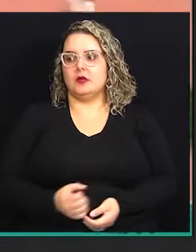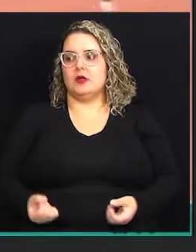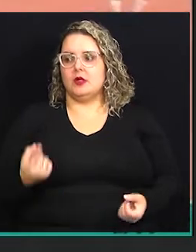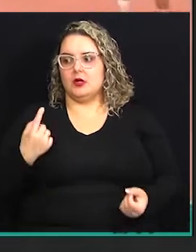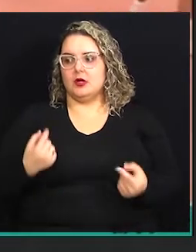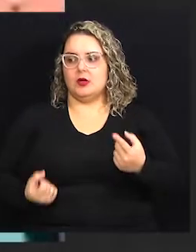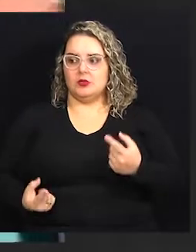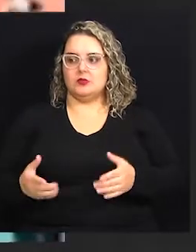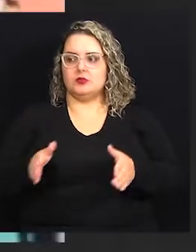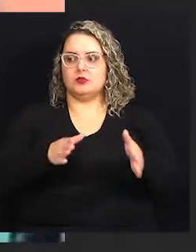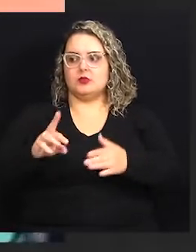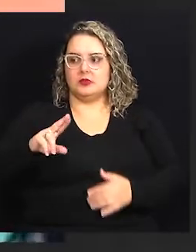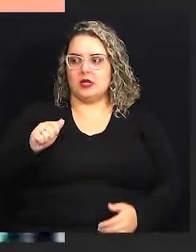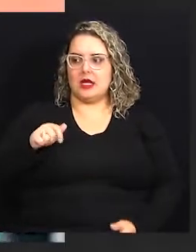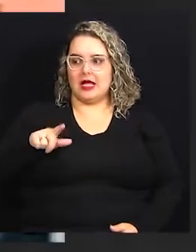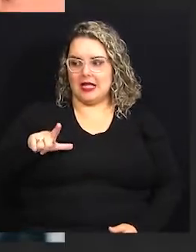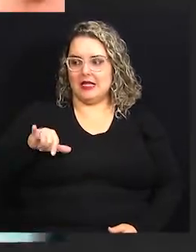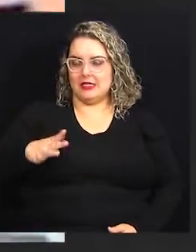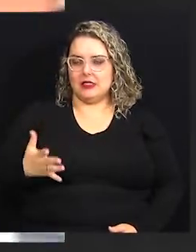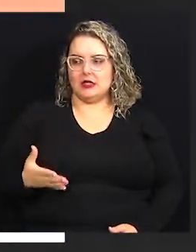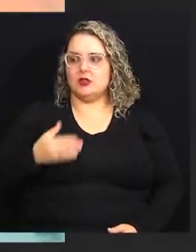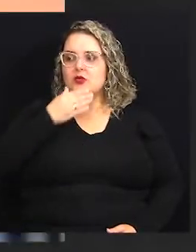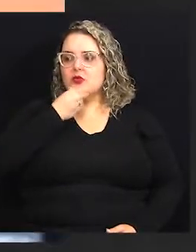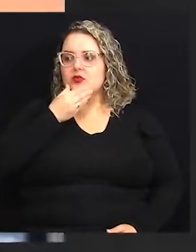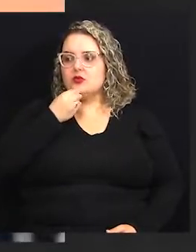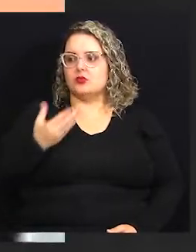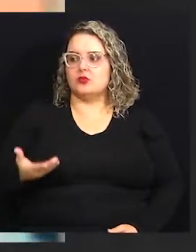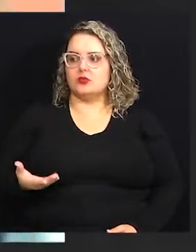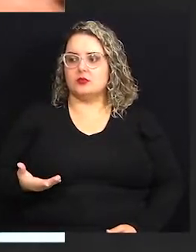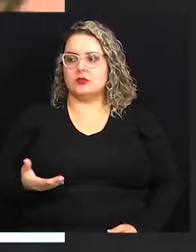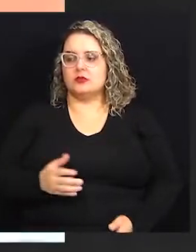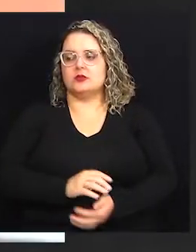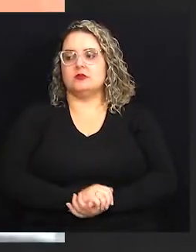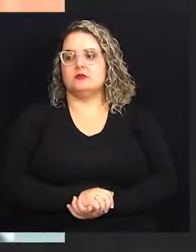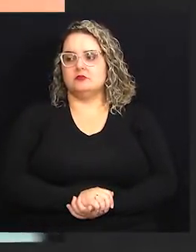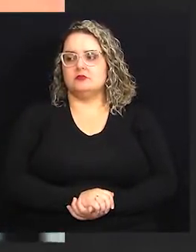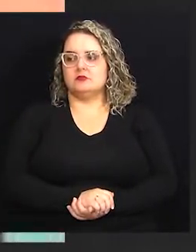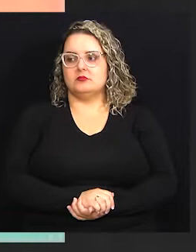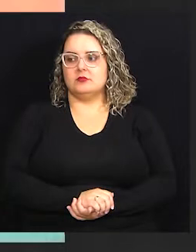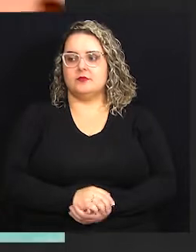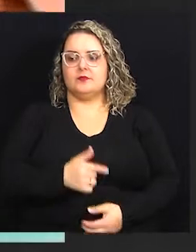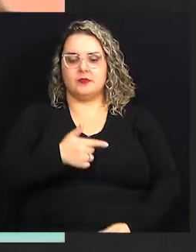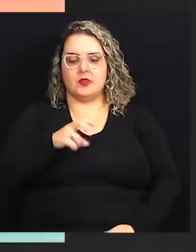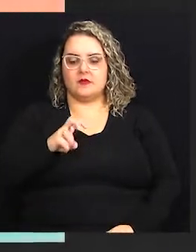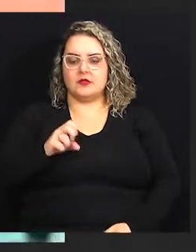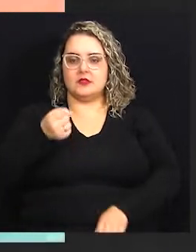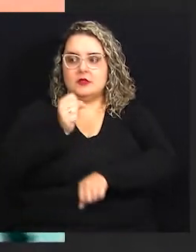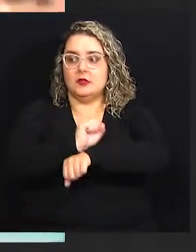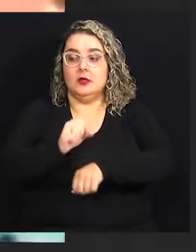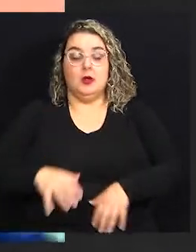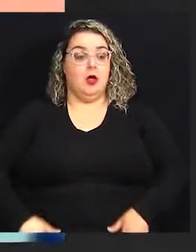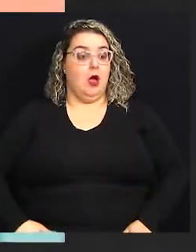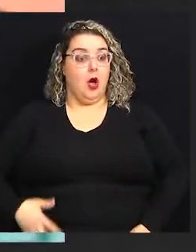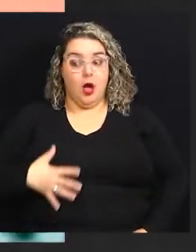rally no masculino, se pega 20 segundos de rally, os caras já estão...